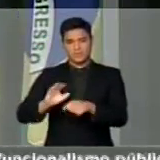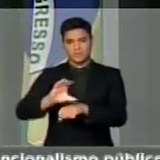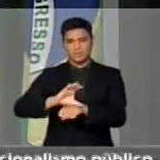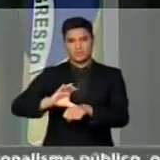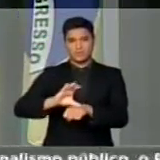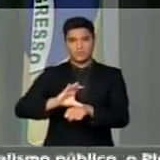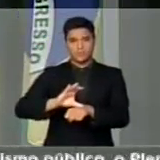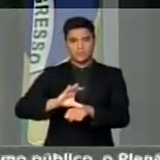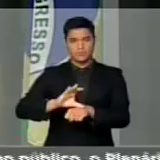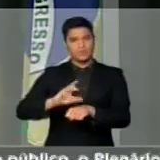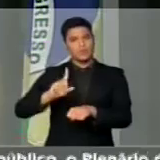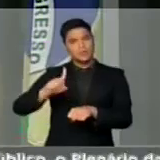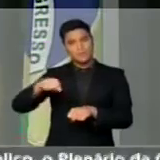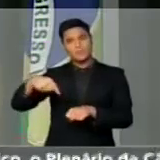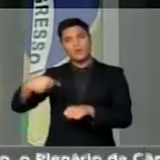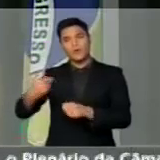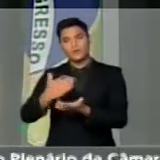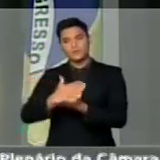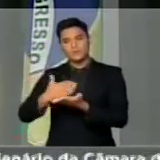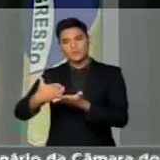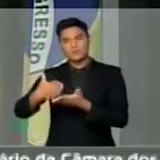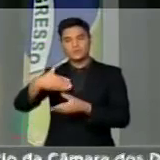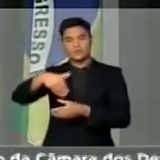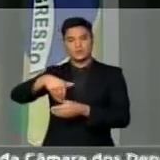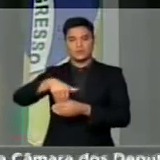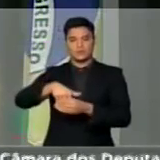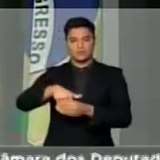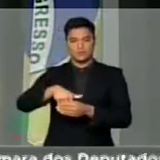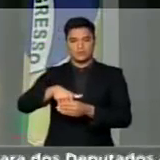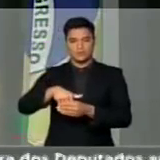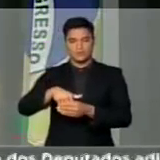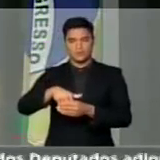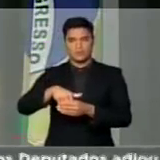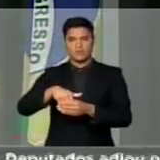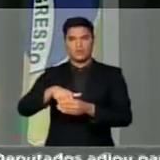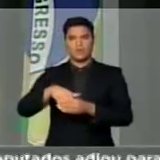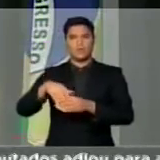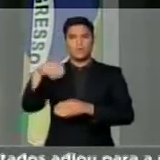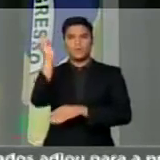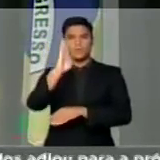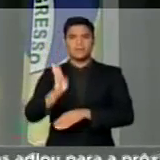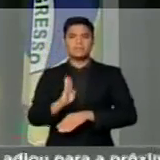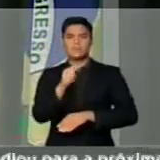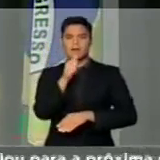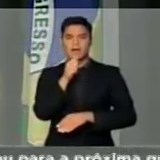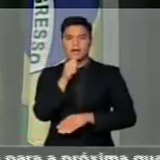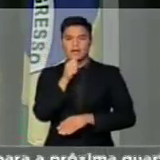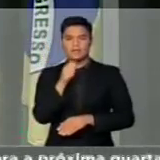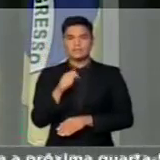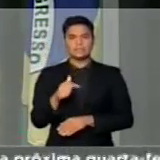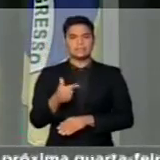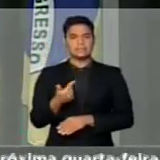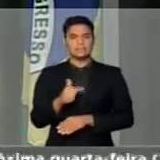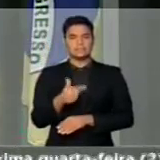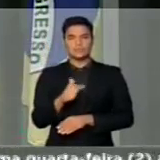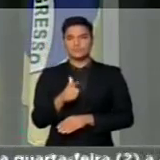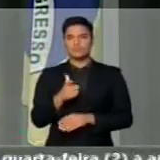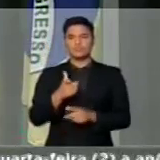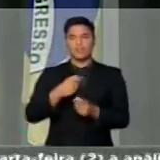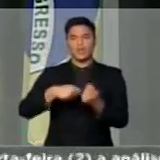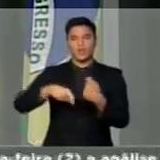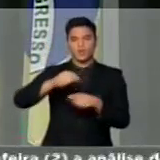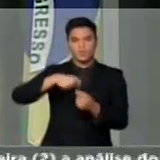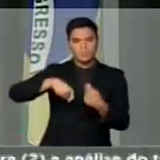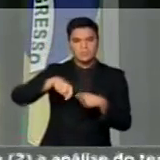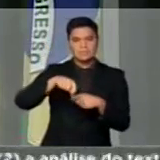E vieram as eleições. O país ainda não tinha se encontrado com a estabilidade